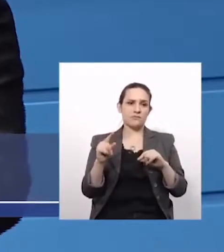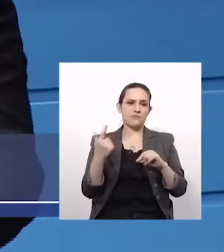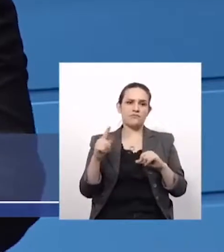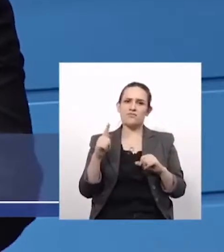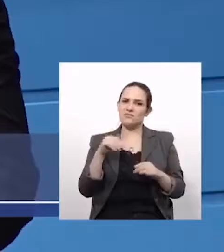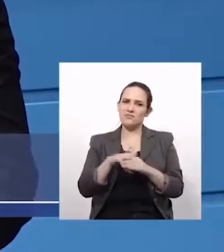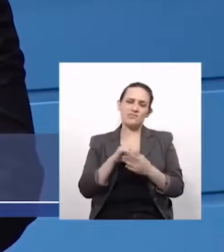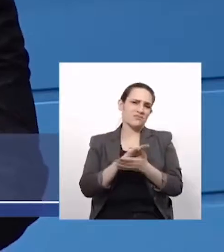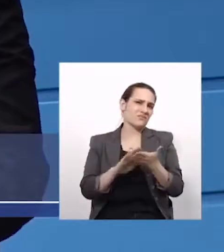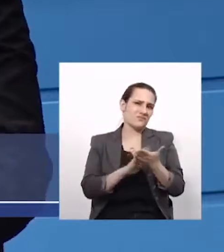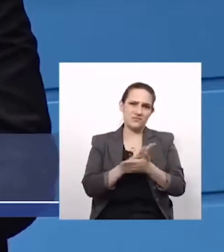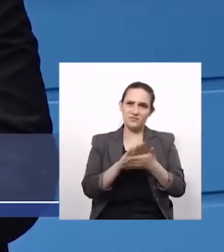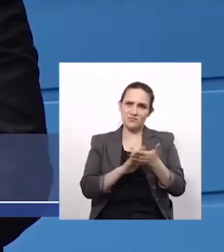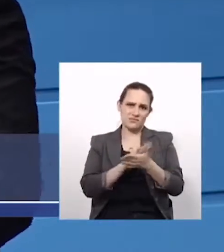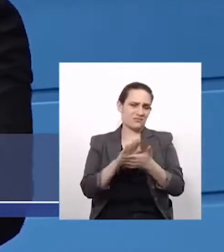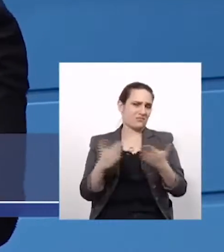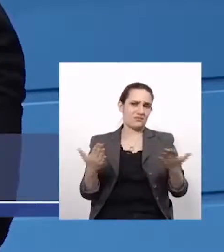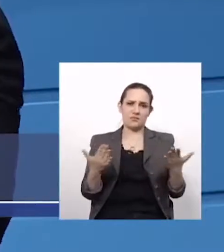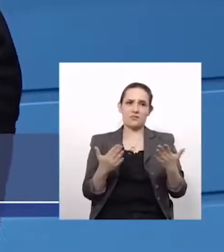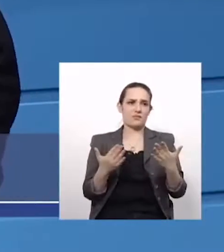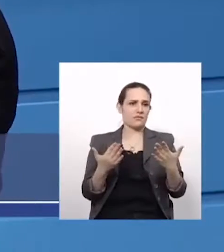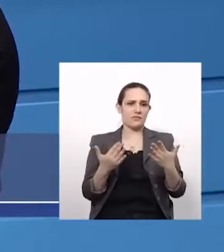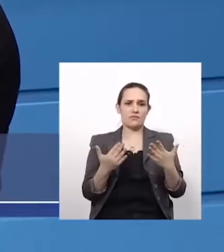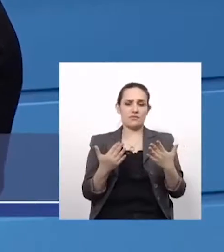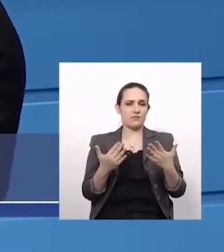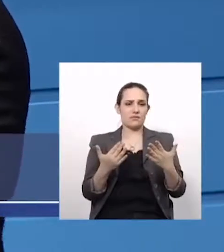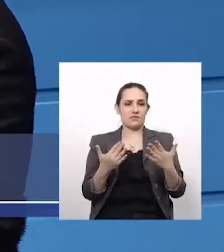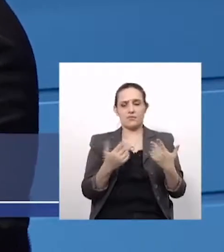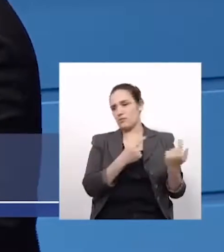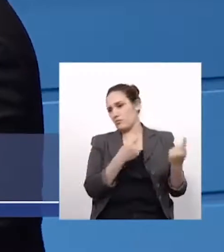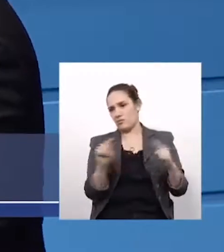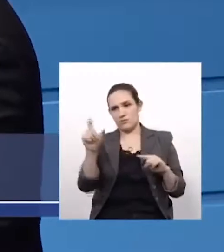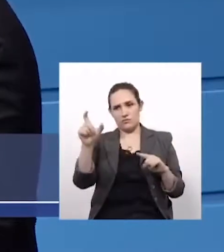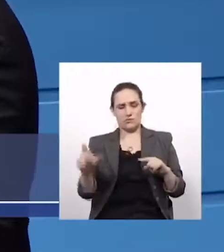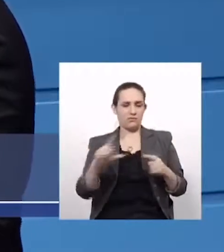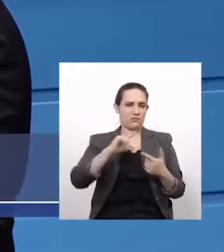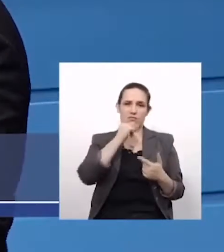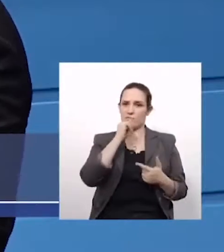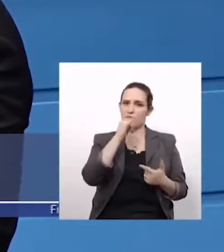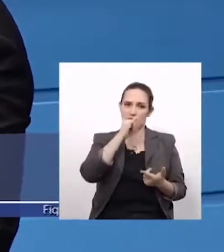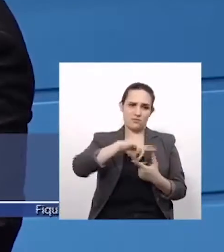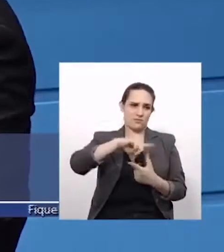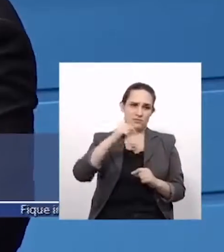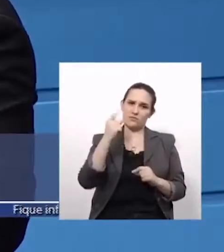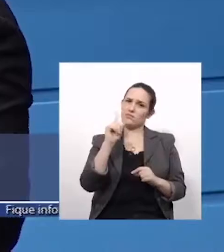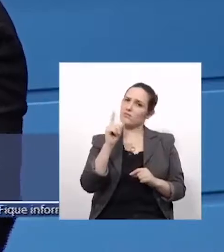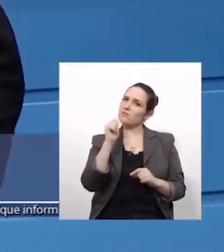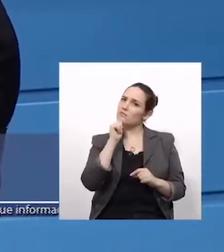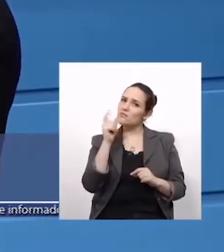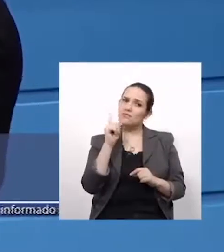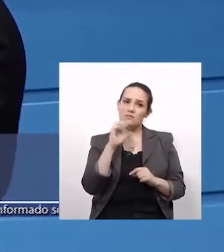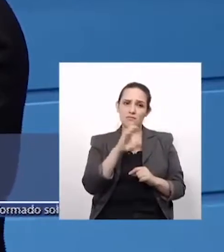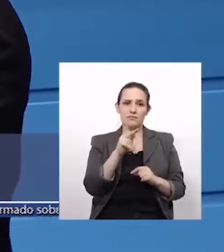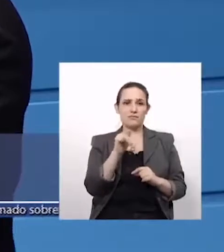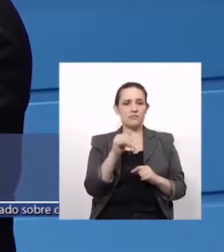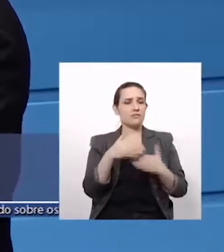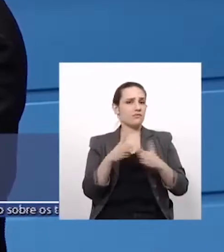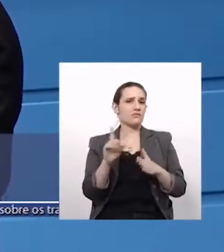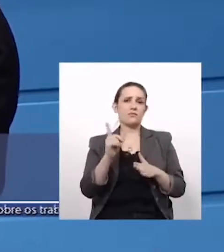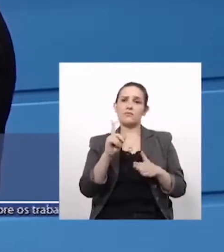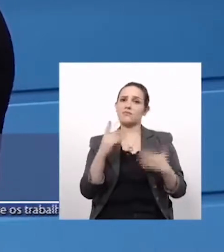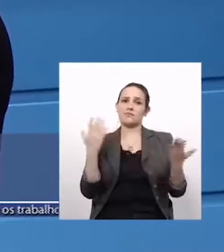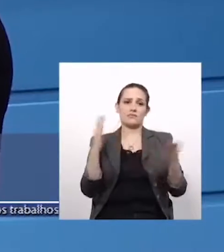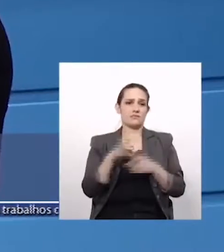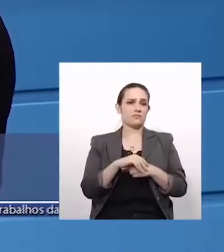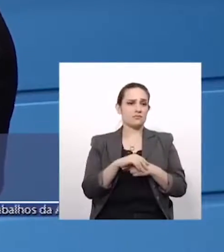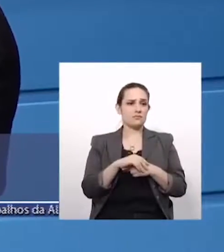votação alguma aqui nesse plenário contra qualquer questão da Energisa, muito pelo contrário, a CPI não foi instaurada, a